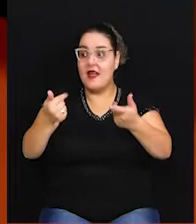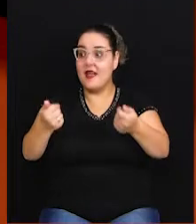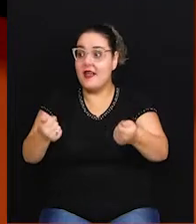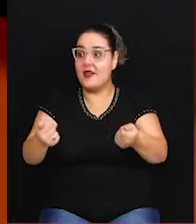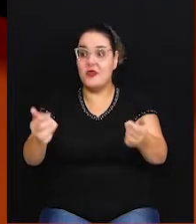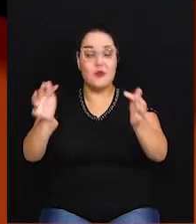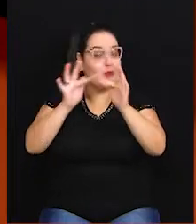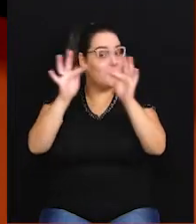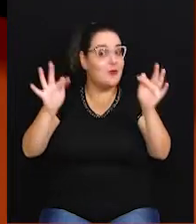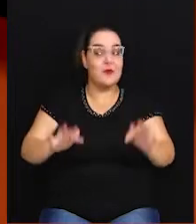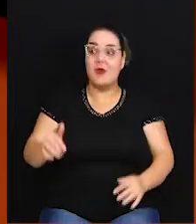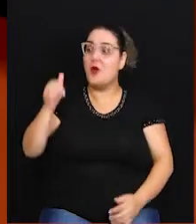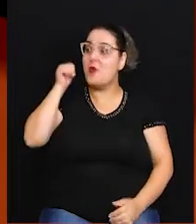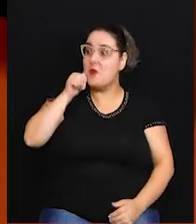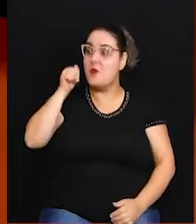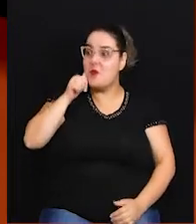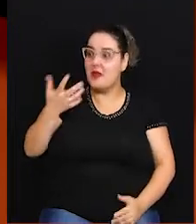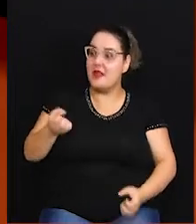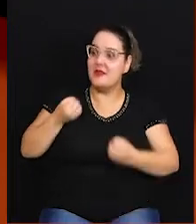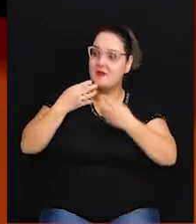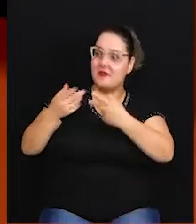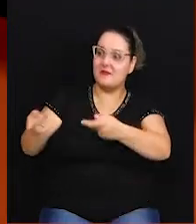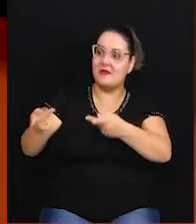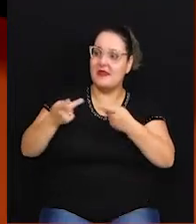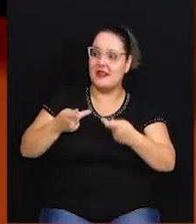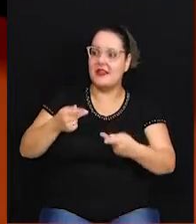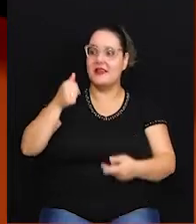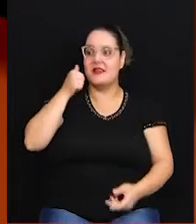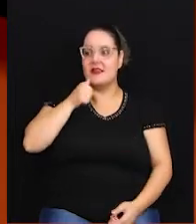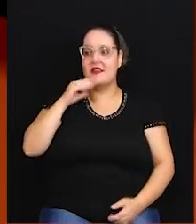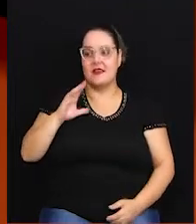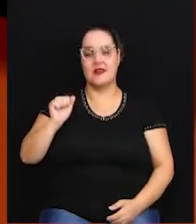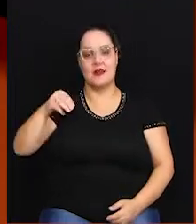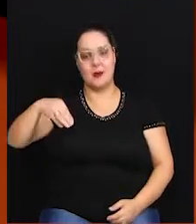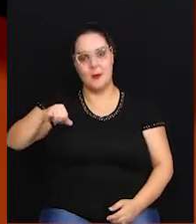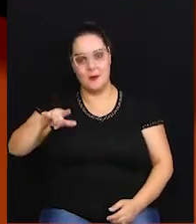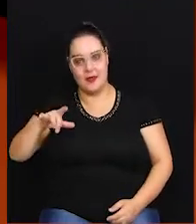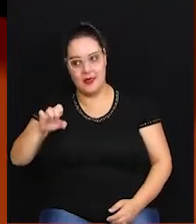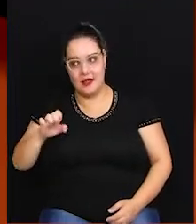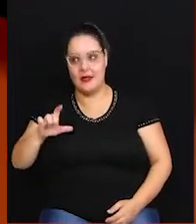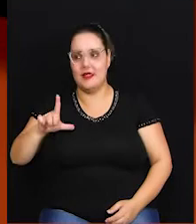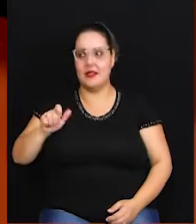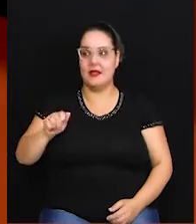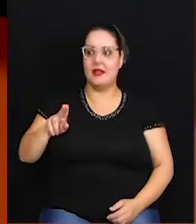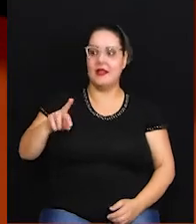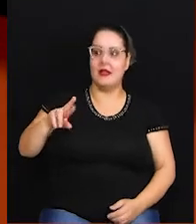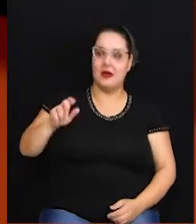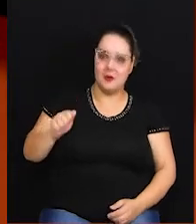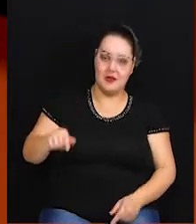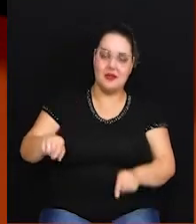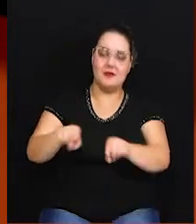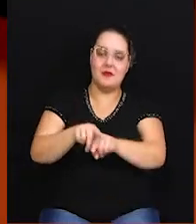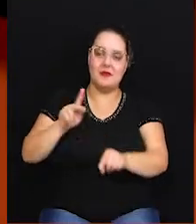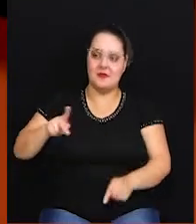só mulheres nessa edição. Bem-vindas! As meninas Camille, Laura e a professora